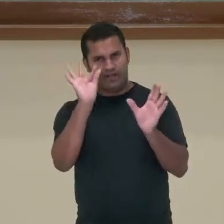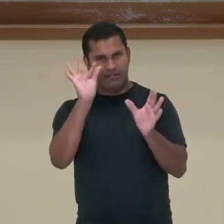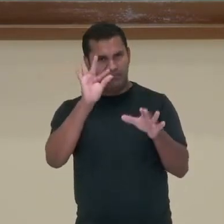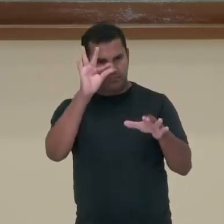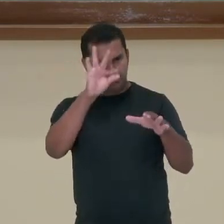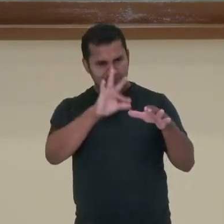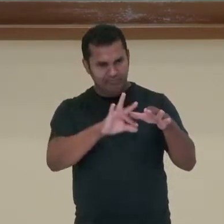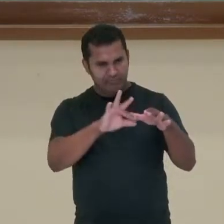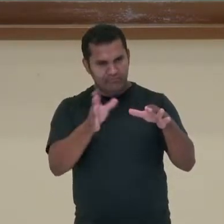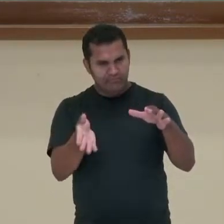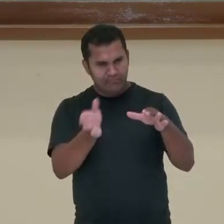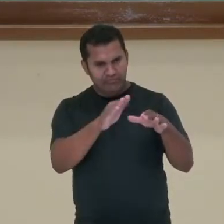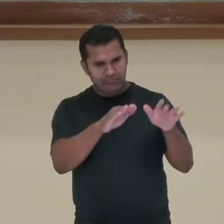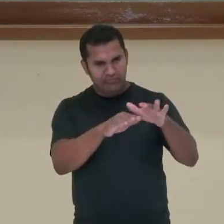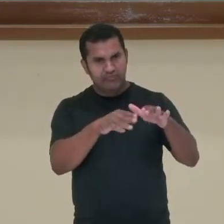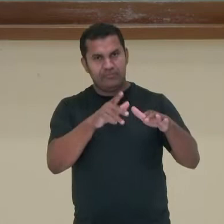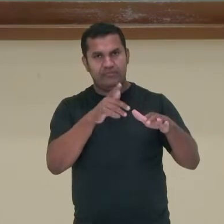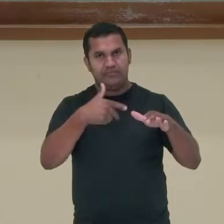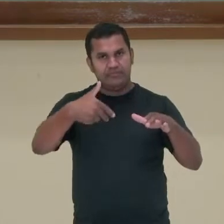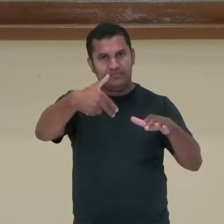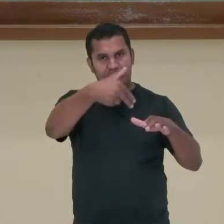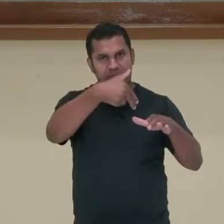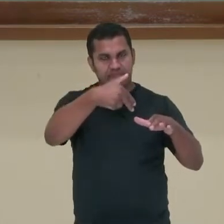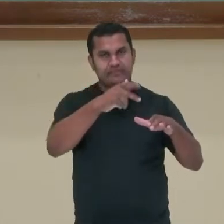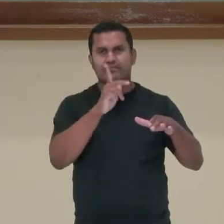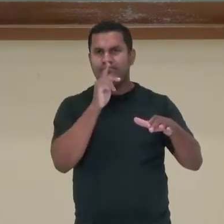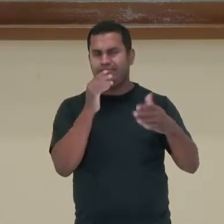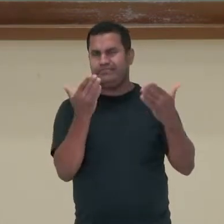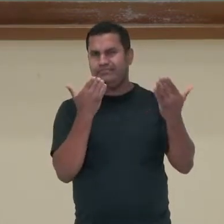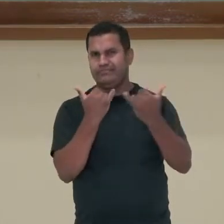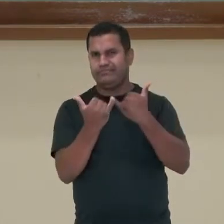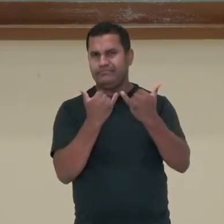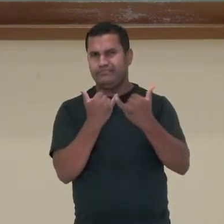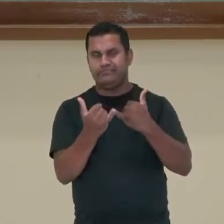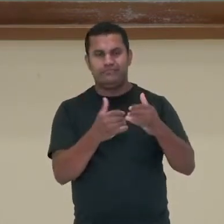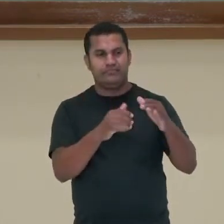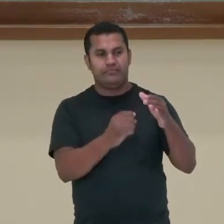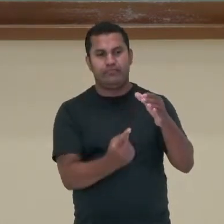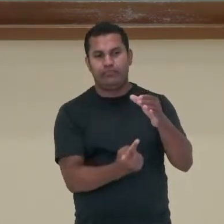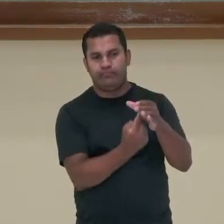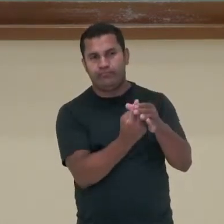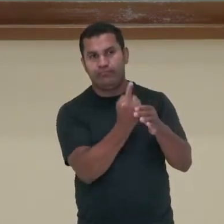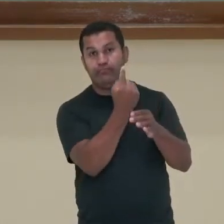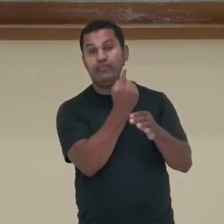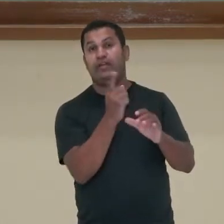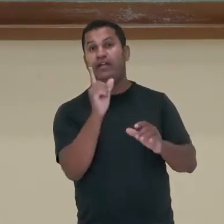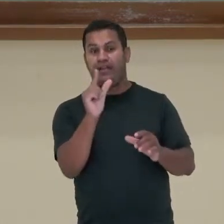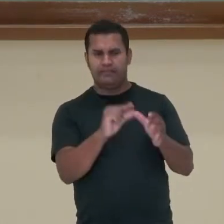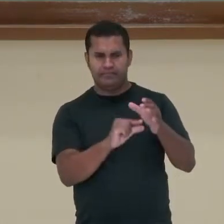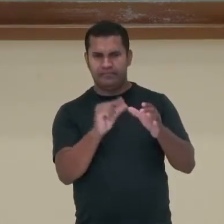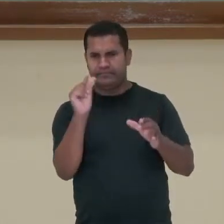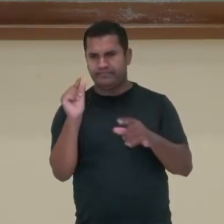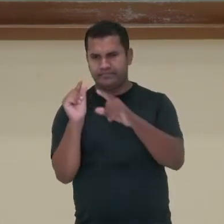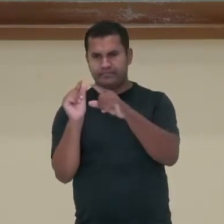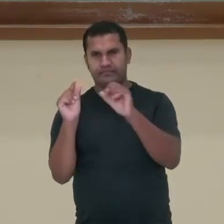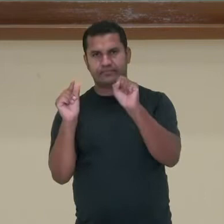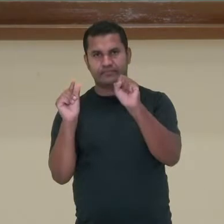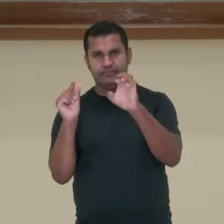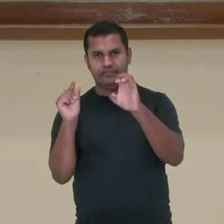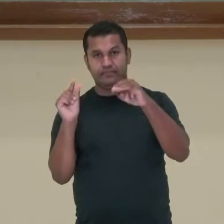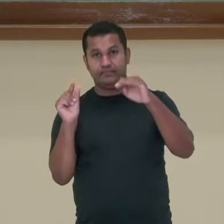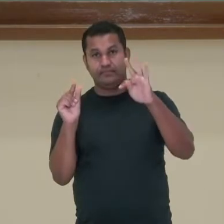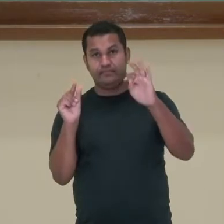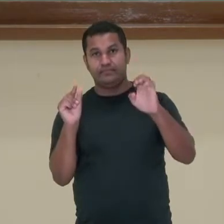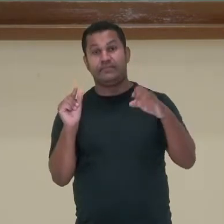que pós-impressionistas? Porque eles são pessoas que não se encaixavam na estética da época. Nós estamos tendo o impressionismo. O impressionismo é aquela forma de pintura que já não